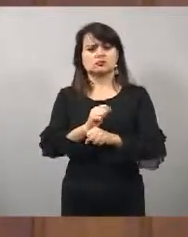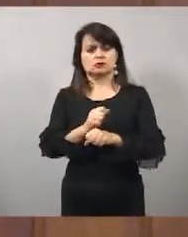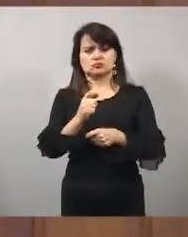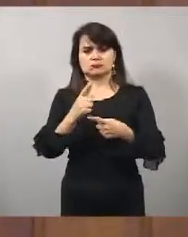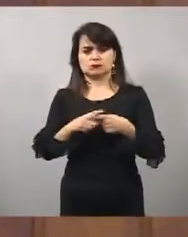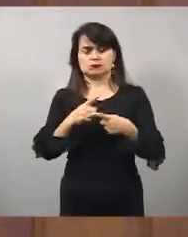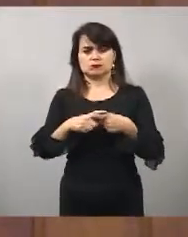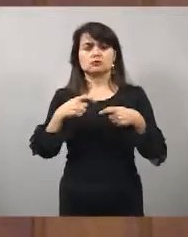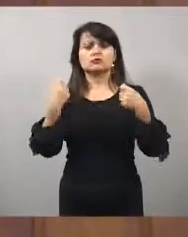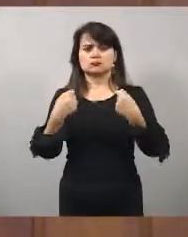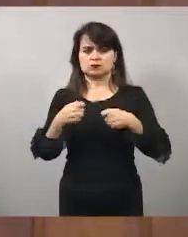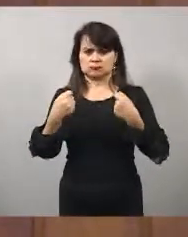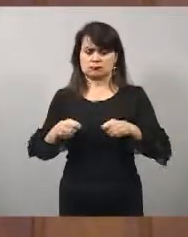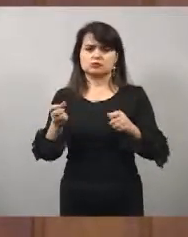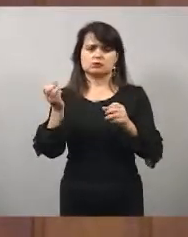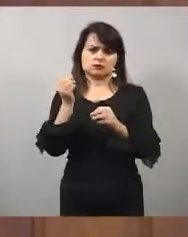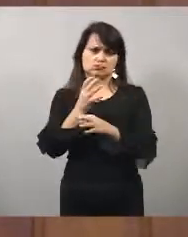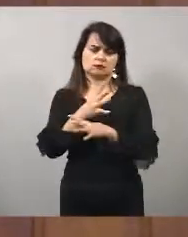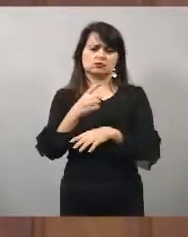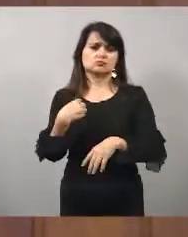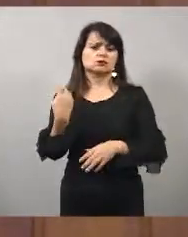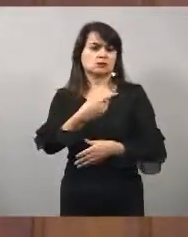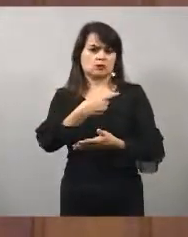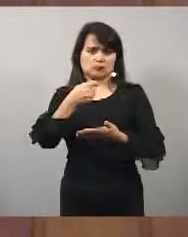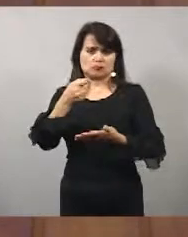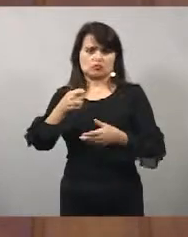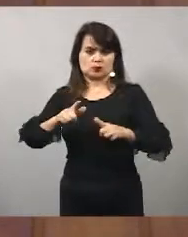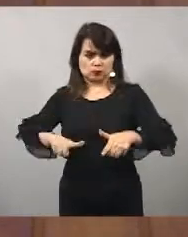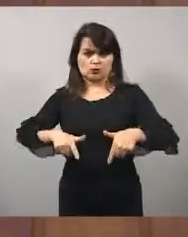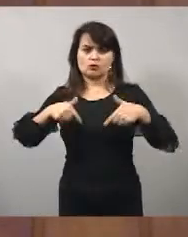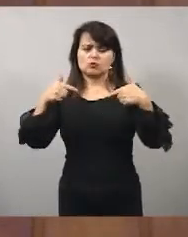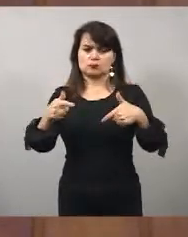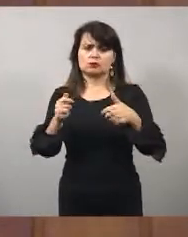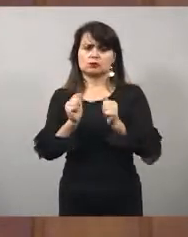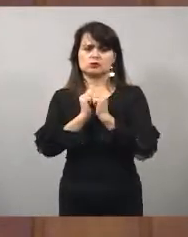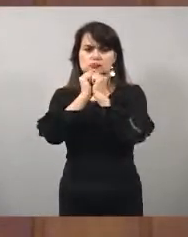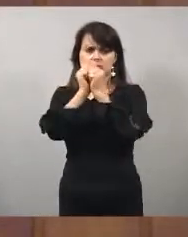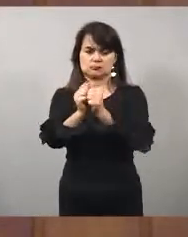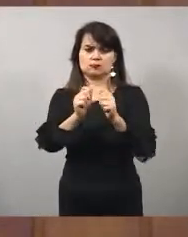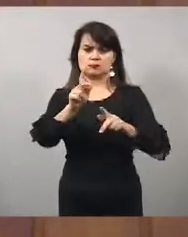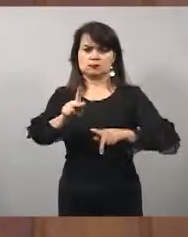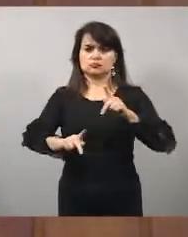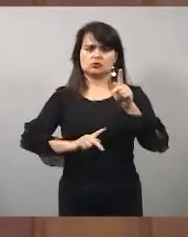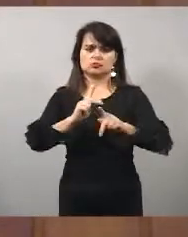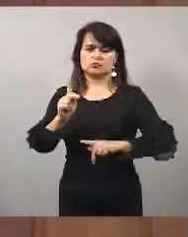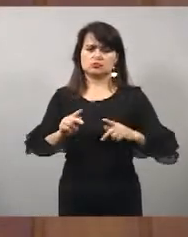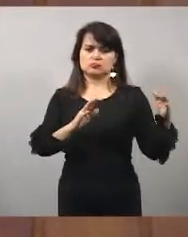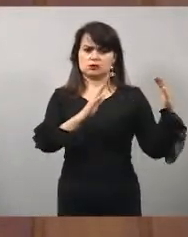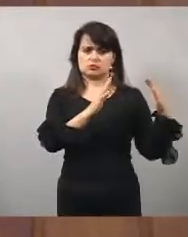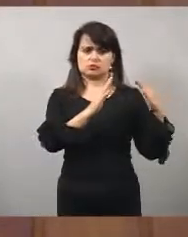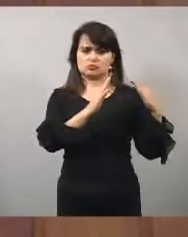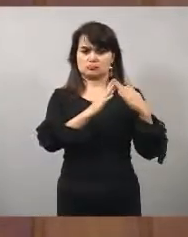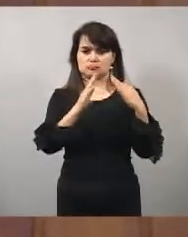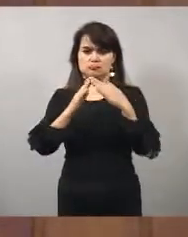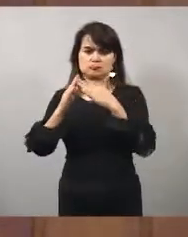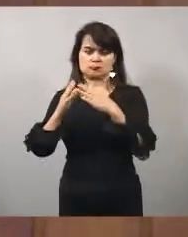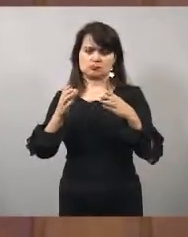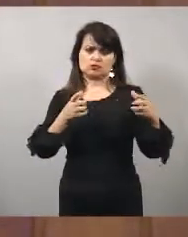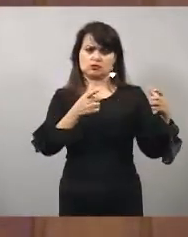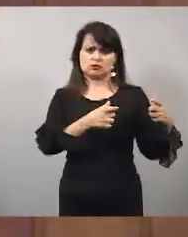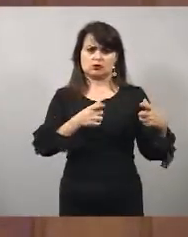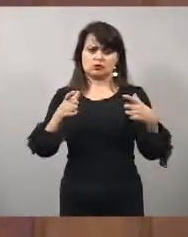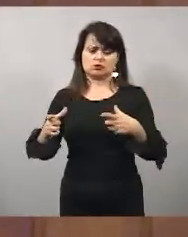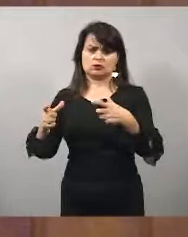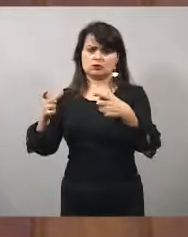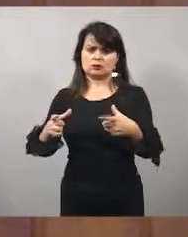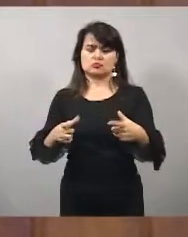sim. E eu estou aqui reivindicando pelos moradores daquele bairro lá, eles merecem, bem como todos os